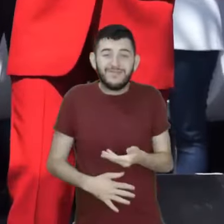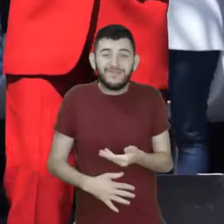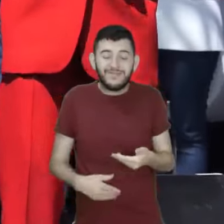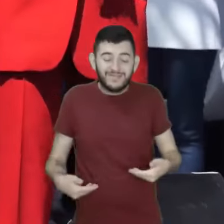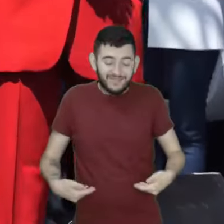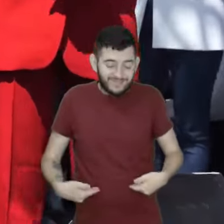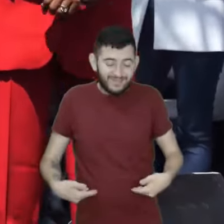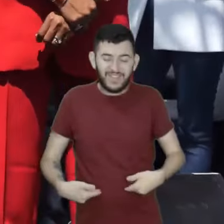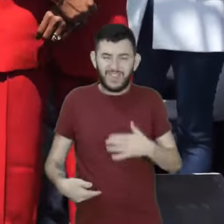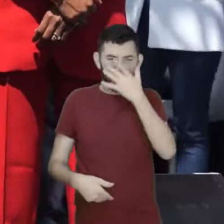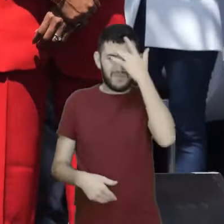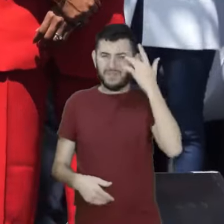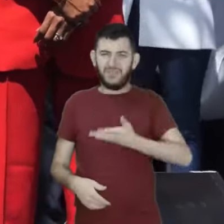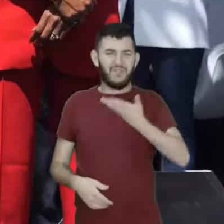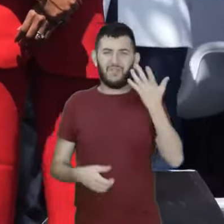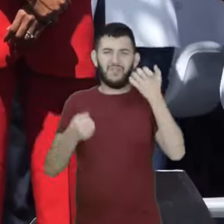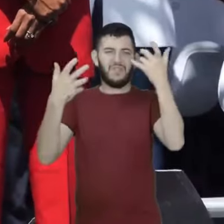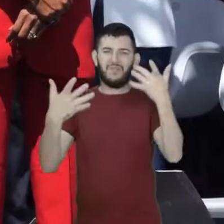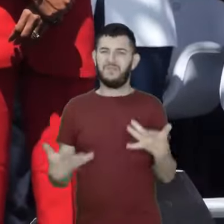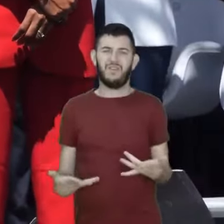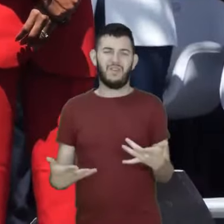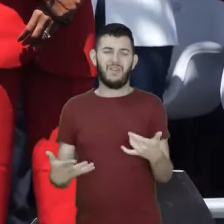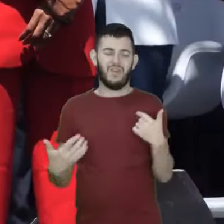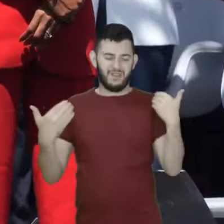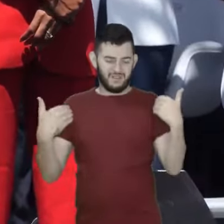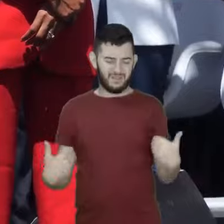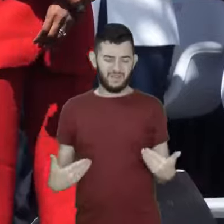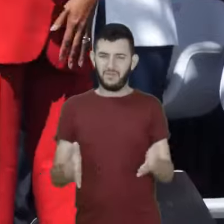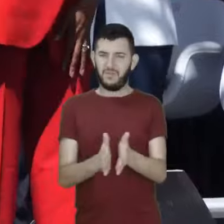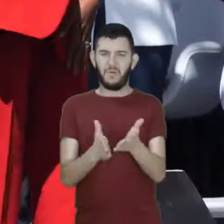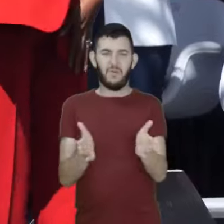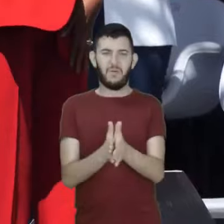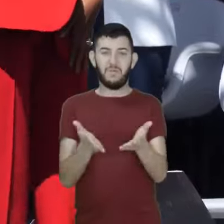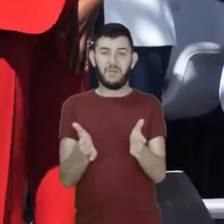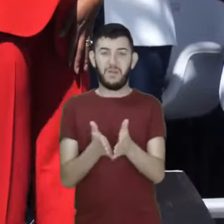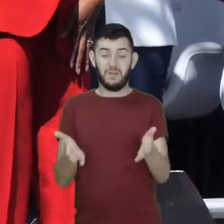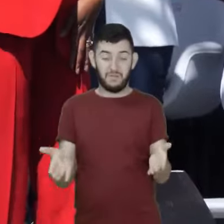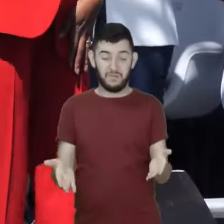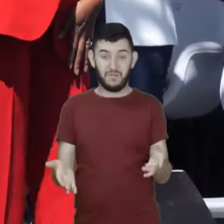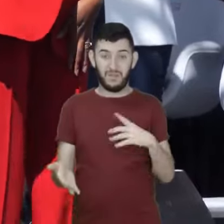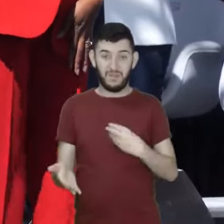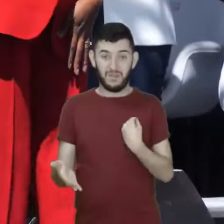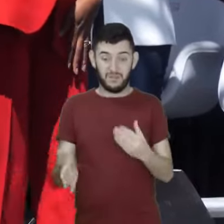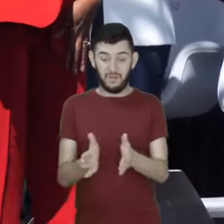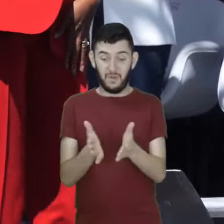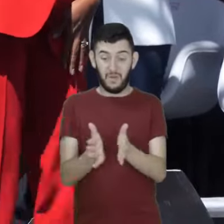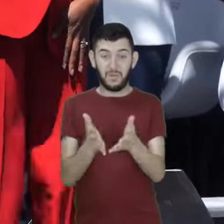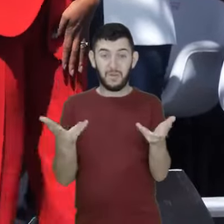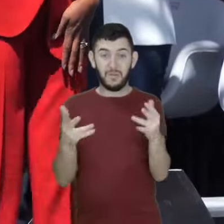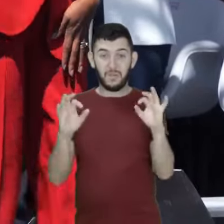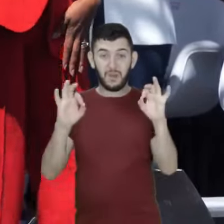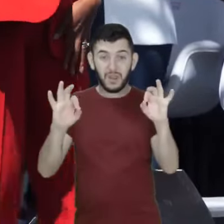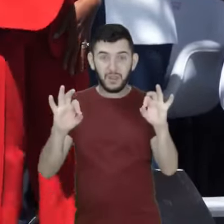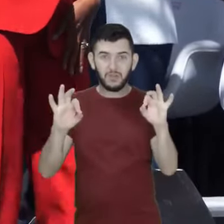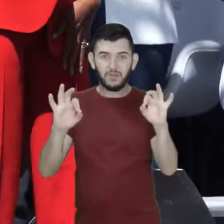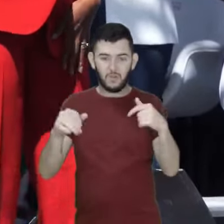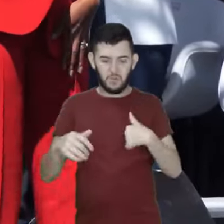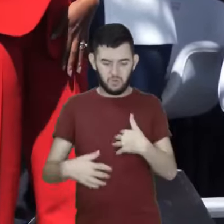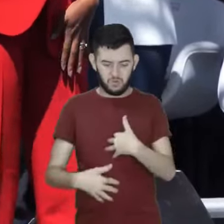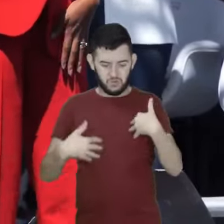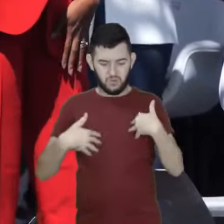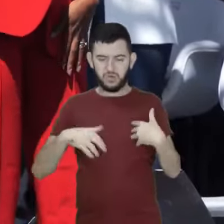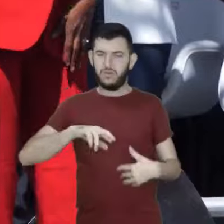Ninguém gosta de dizer que é pobre. Não é bonito ser pobre, não é orgulhoso ser pobre. Nós todos que estamos aqui